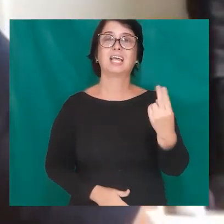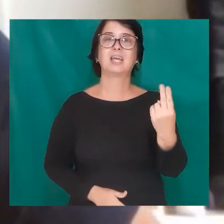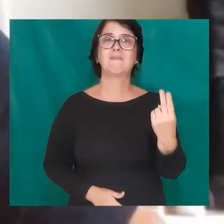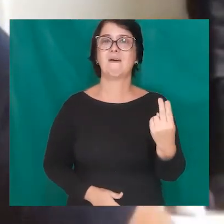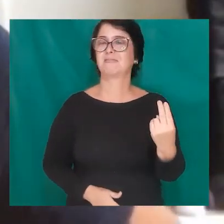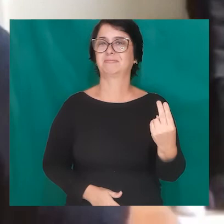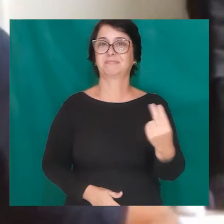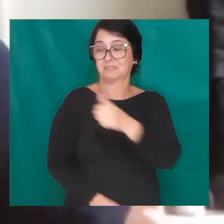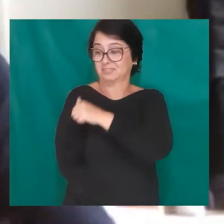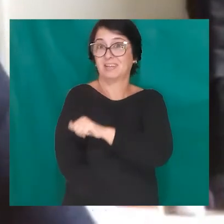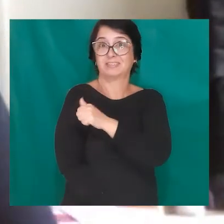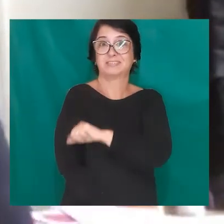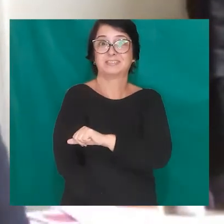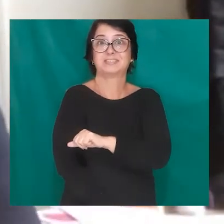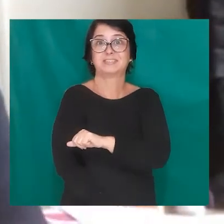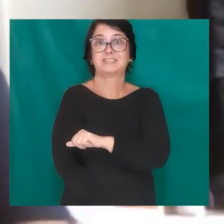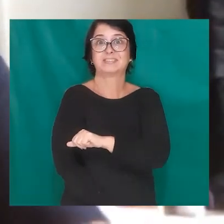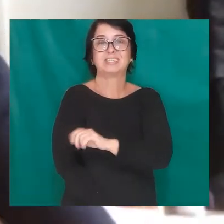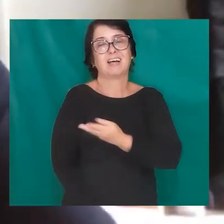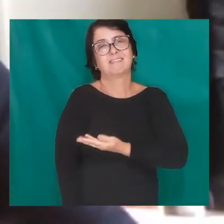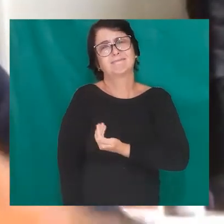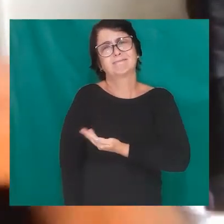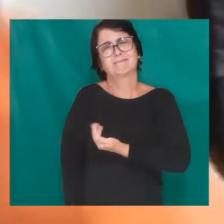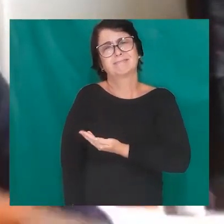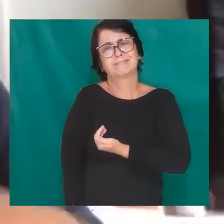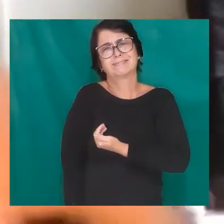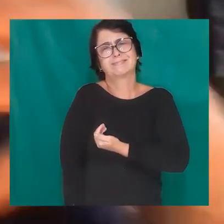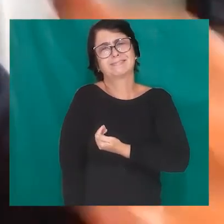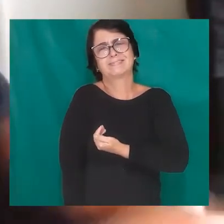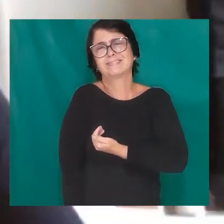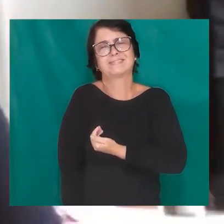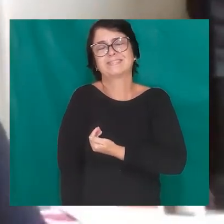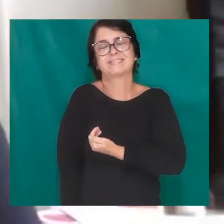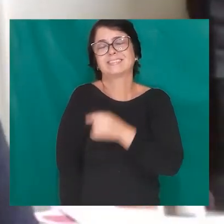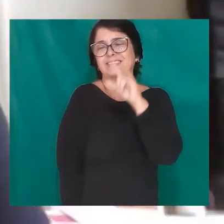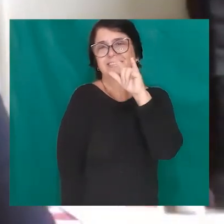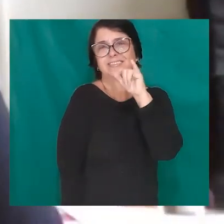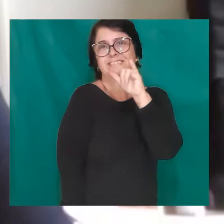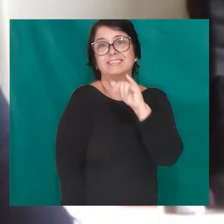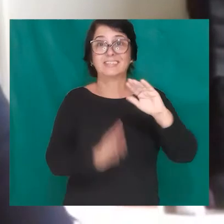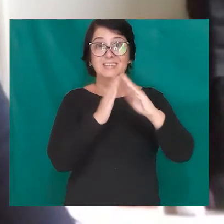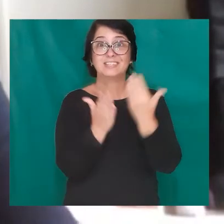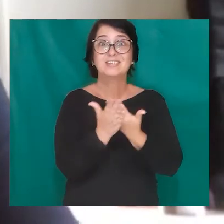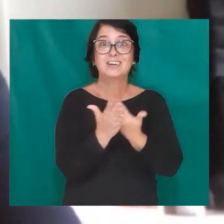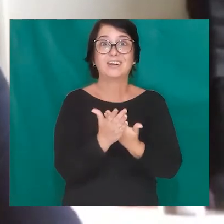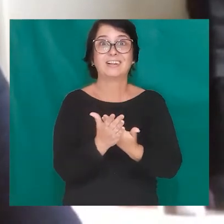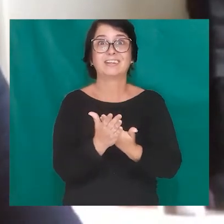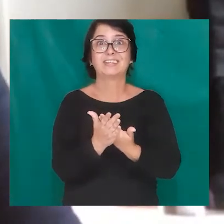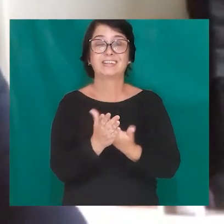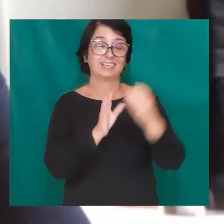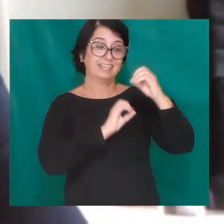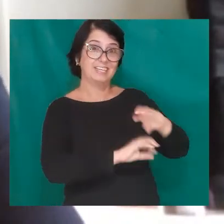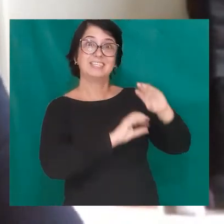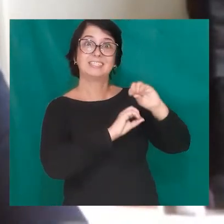próprios alunos se apaixonam tanto pelo aquele clima da escola e tudo, que eles acabam